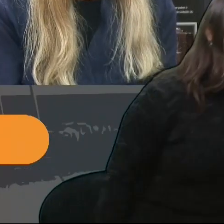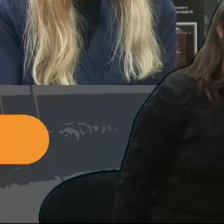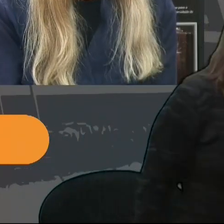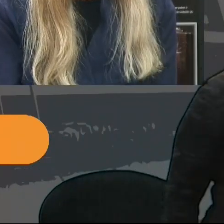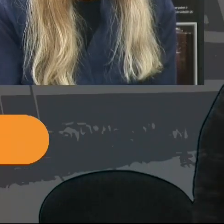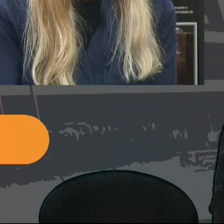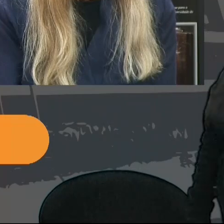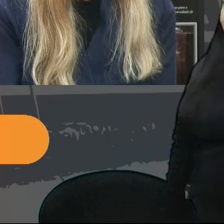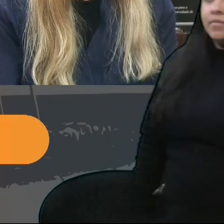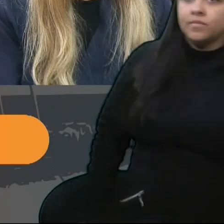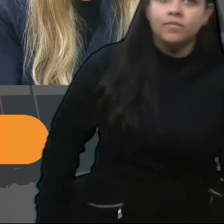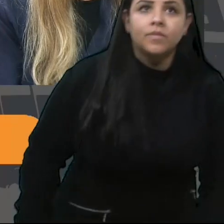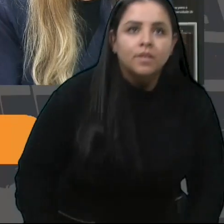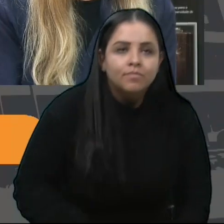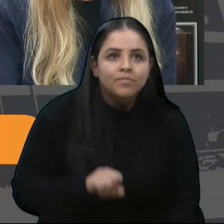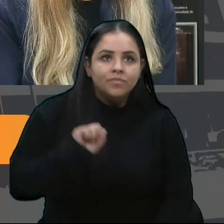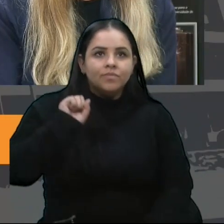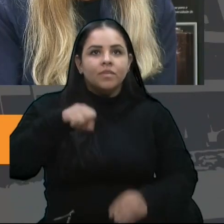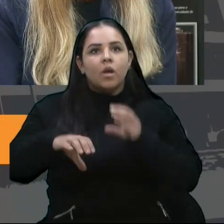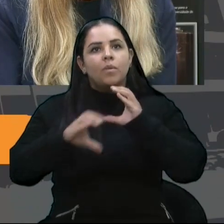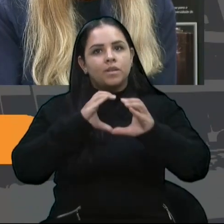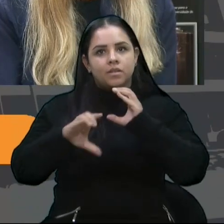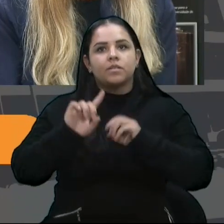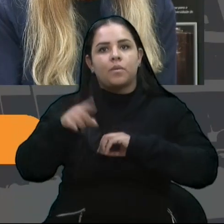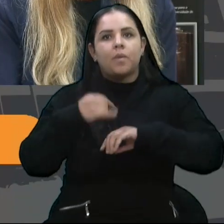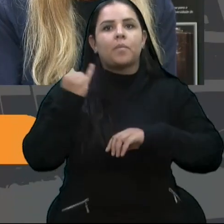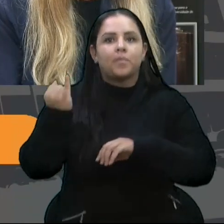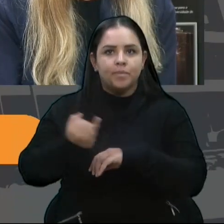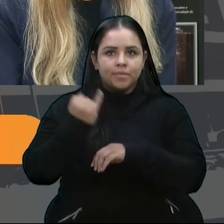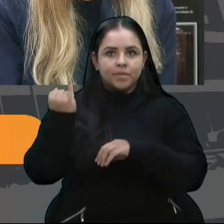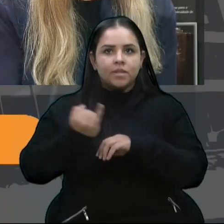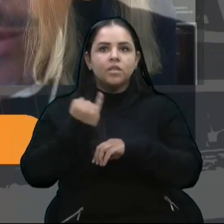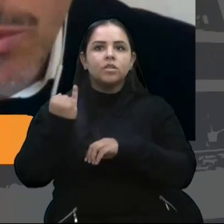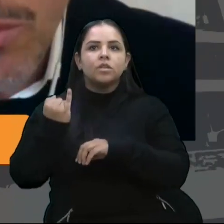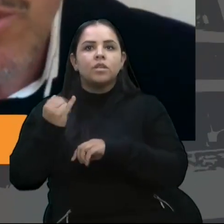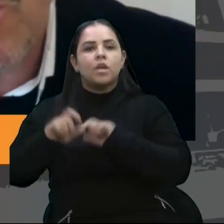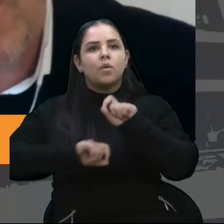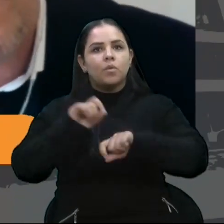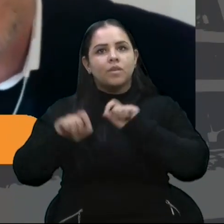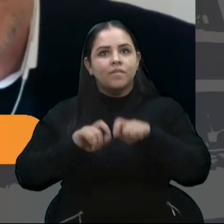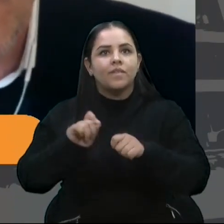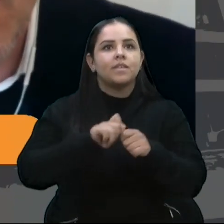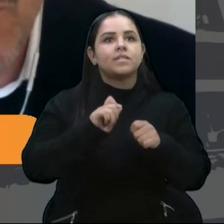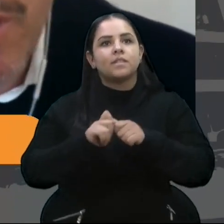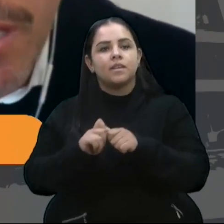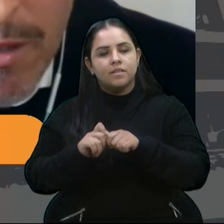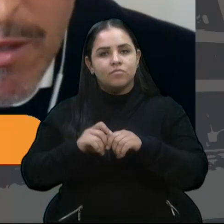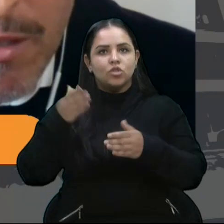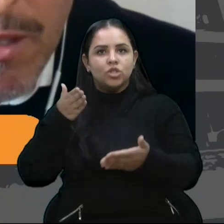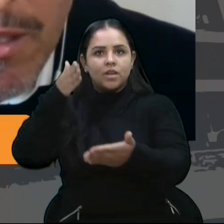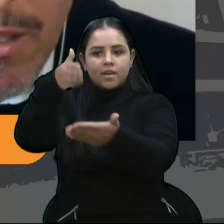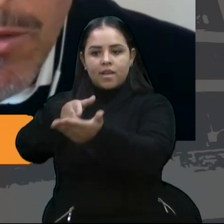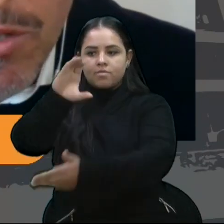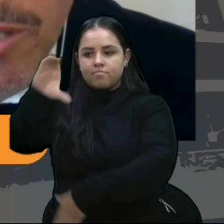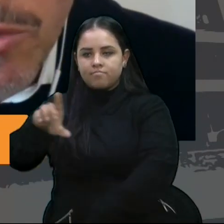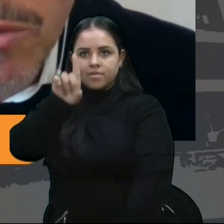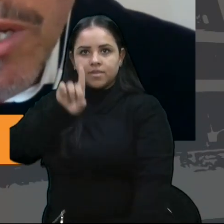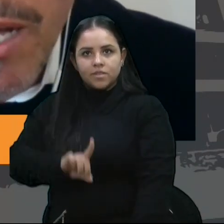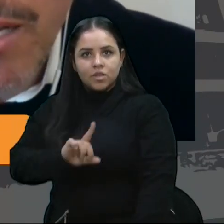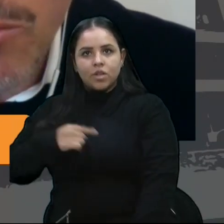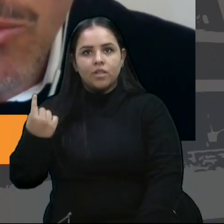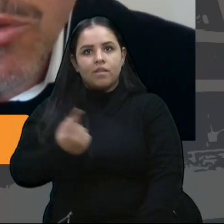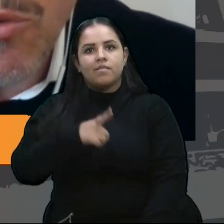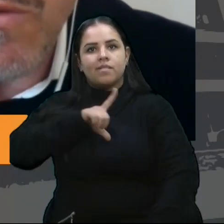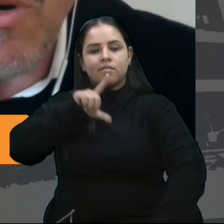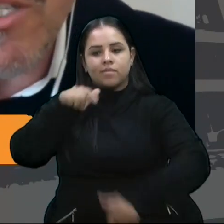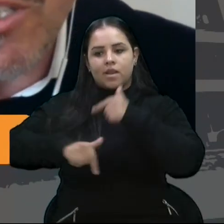uma parte fundamental, porque é ela que vai fazer esse conteúdo chegar nos clientes. Nós tínhamos um